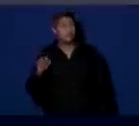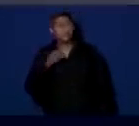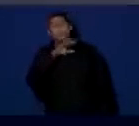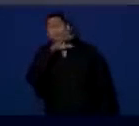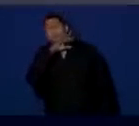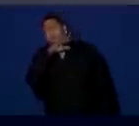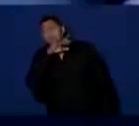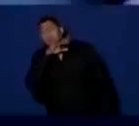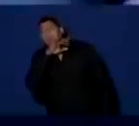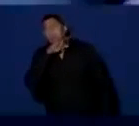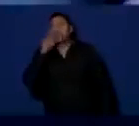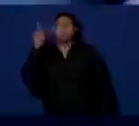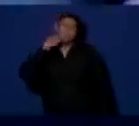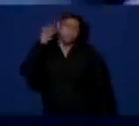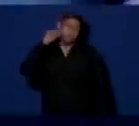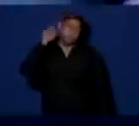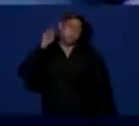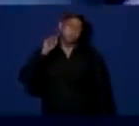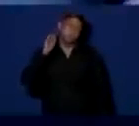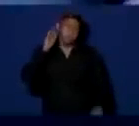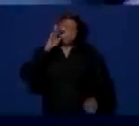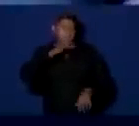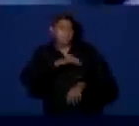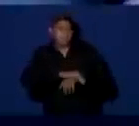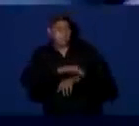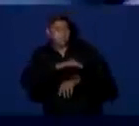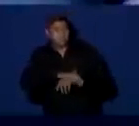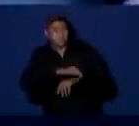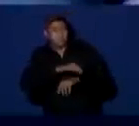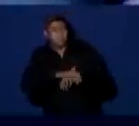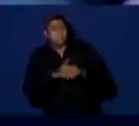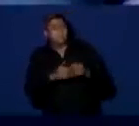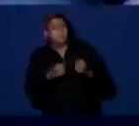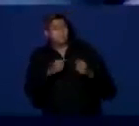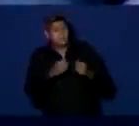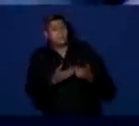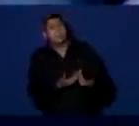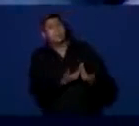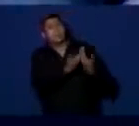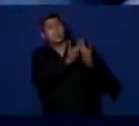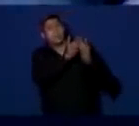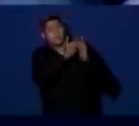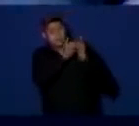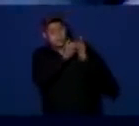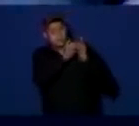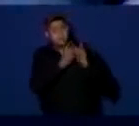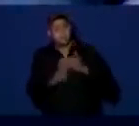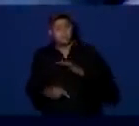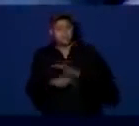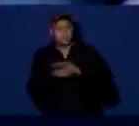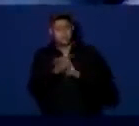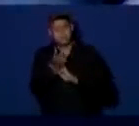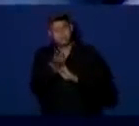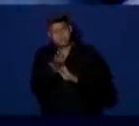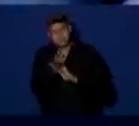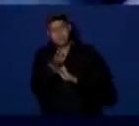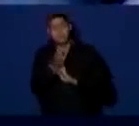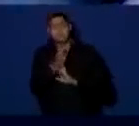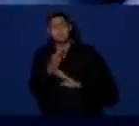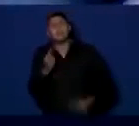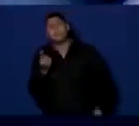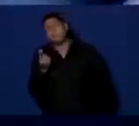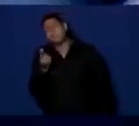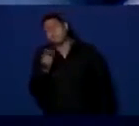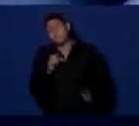mal, né, do ponto de vista, se isso for feito responsavelmente, eu diria longe dos 6 do PIB de incremento